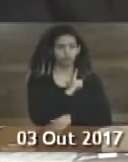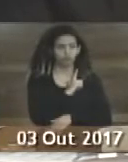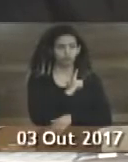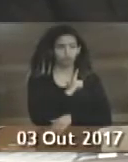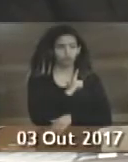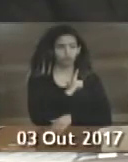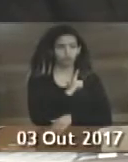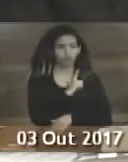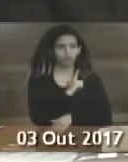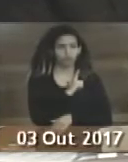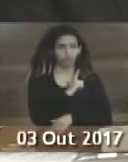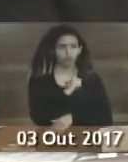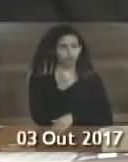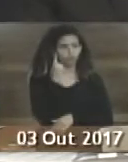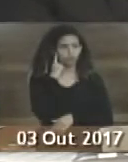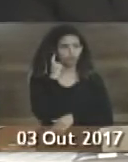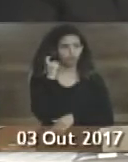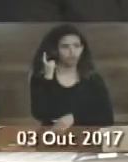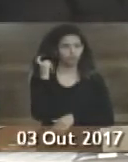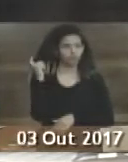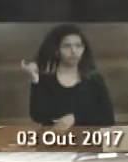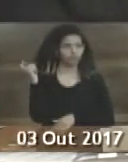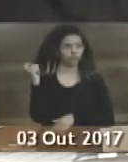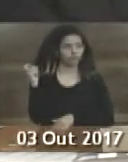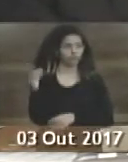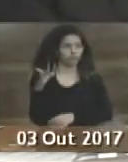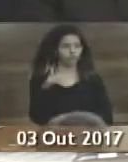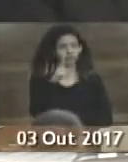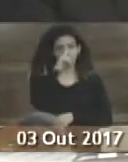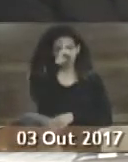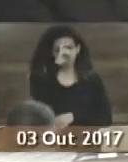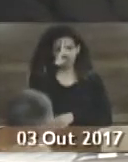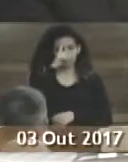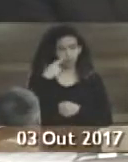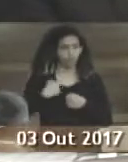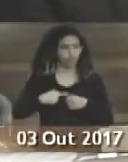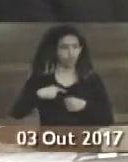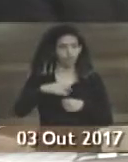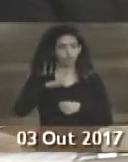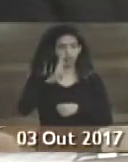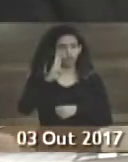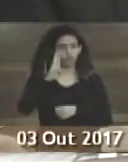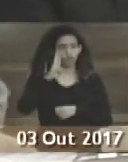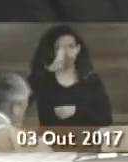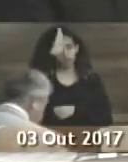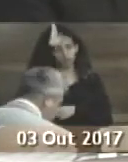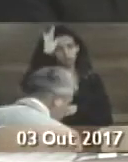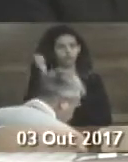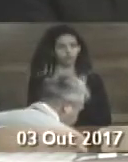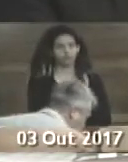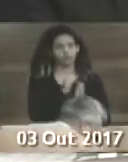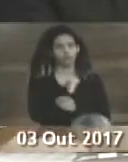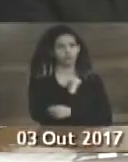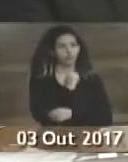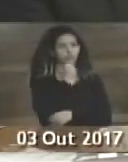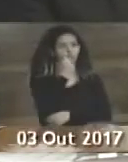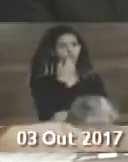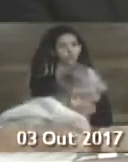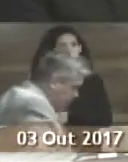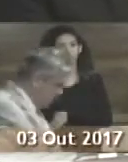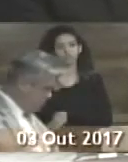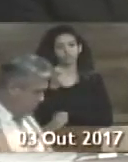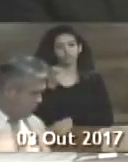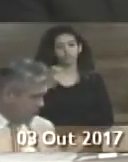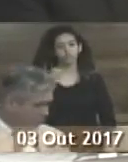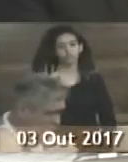um detector fetal sonar para o posto de saúde localizado na rua Comandante Silvio Trilho, no bairro Balneário. Indicação número 4.593/17, indicando ao prefeito